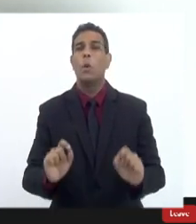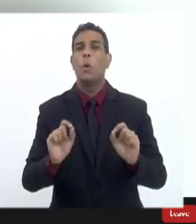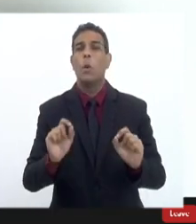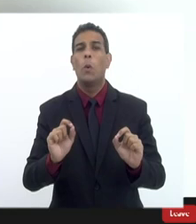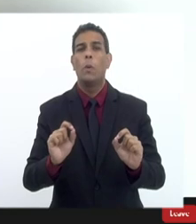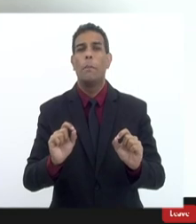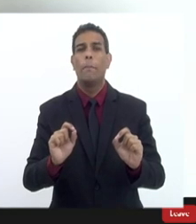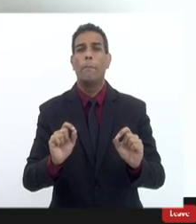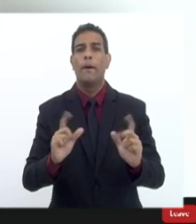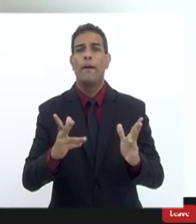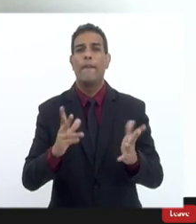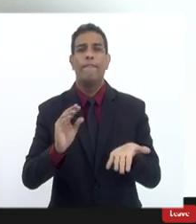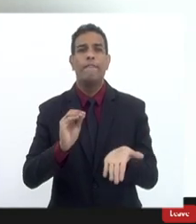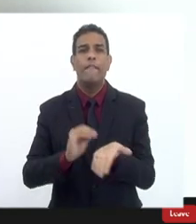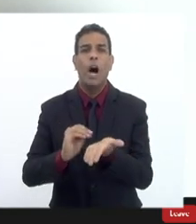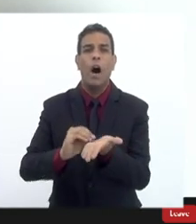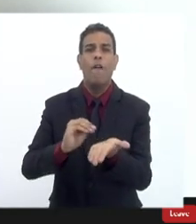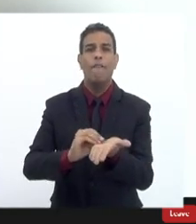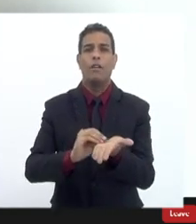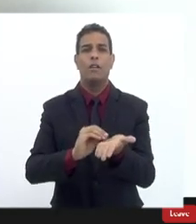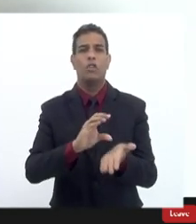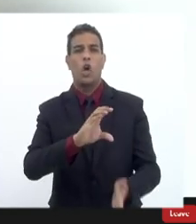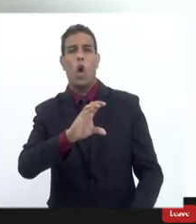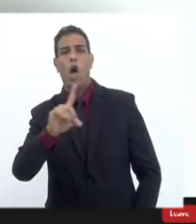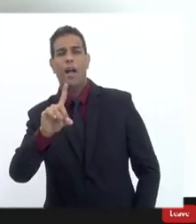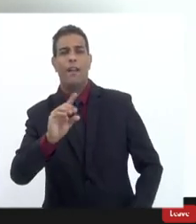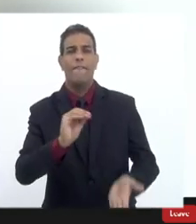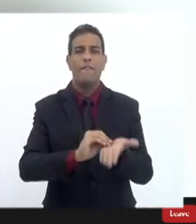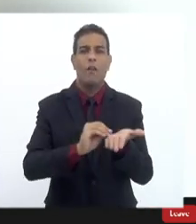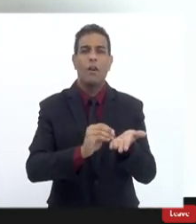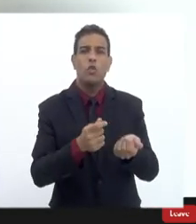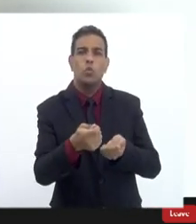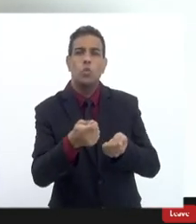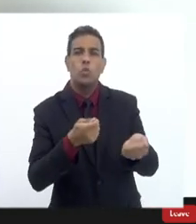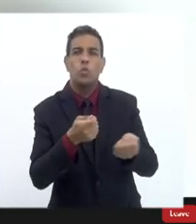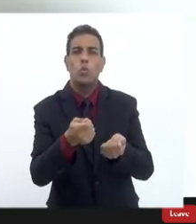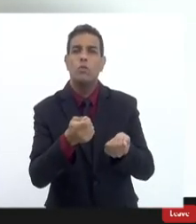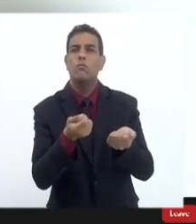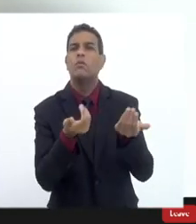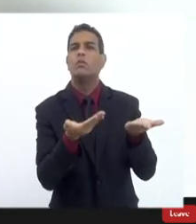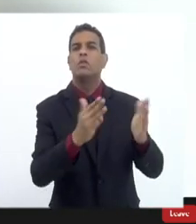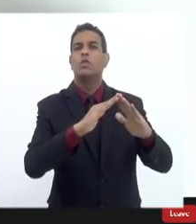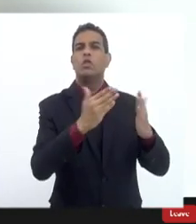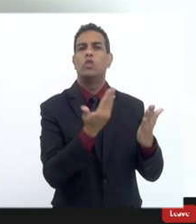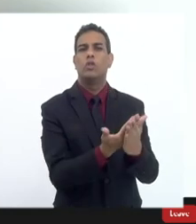uma descoordenação do Estado que não era bem-vinda num cenário